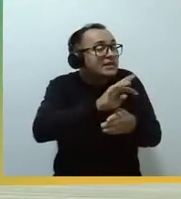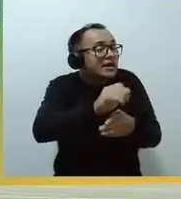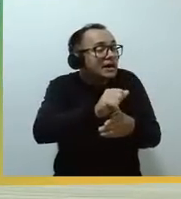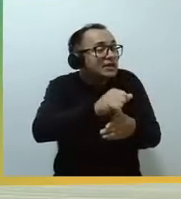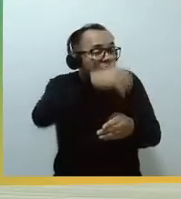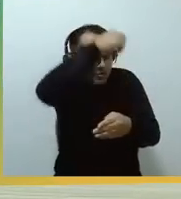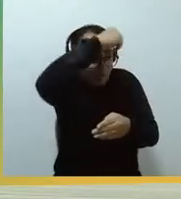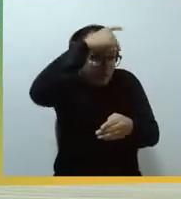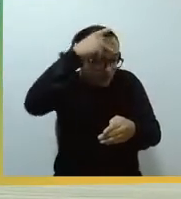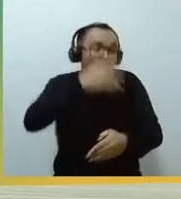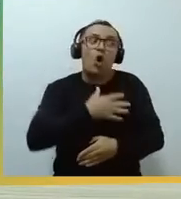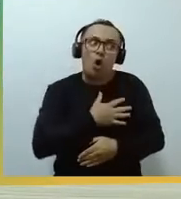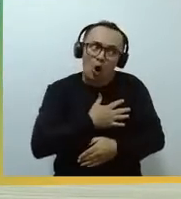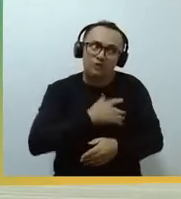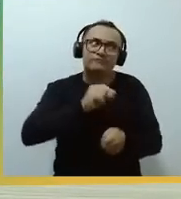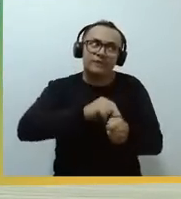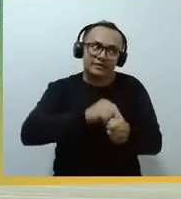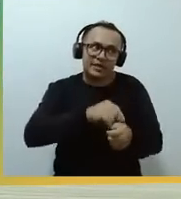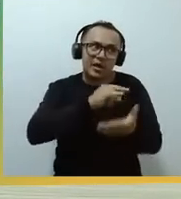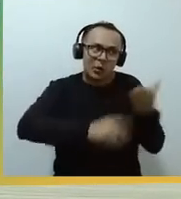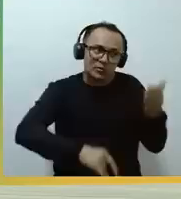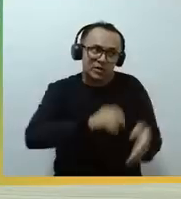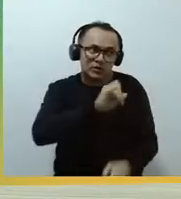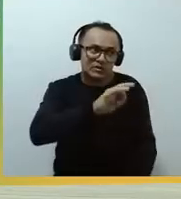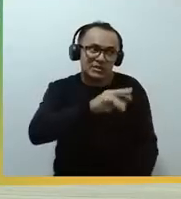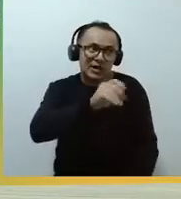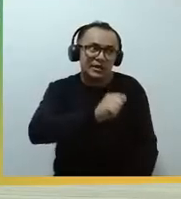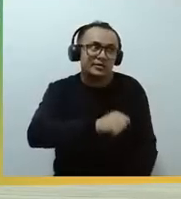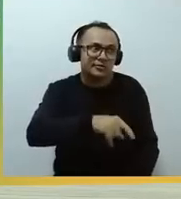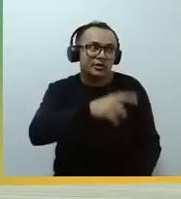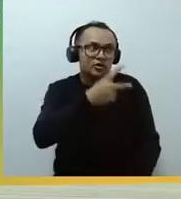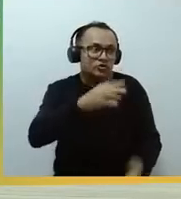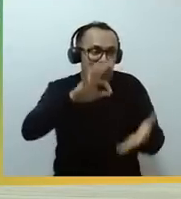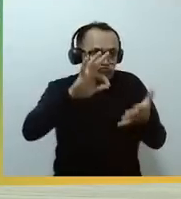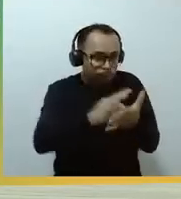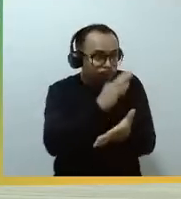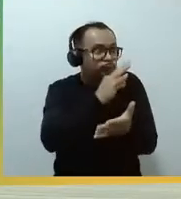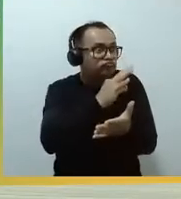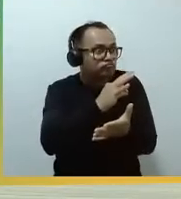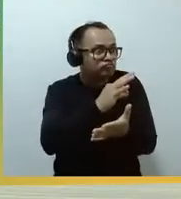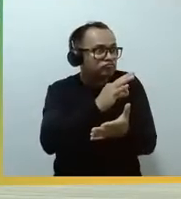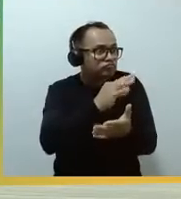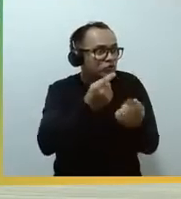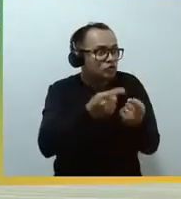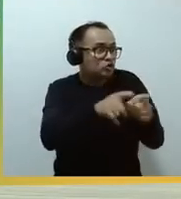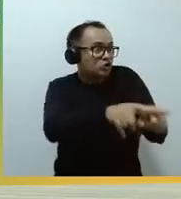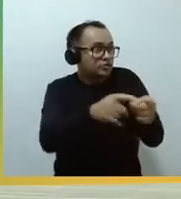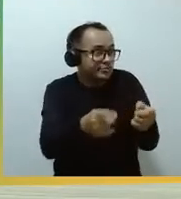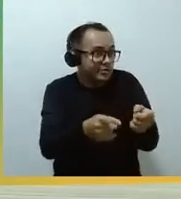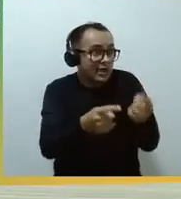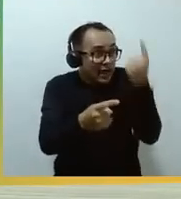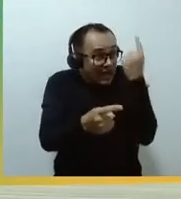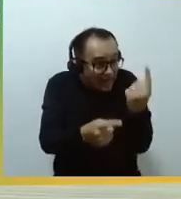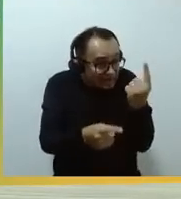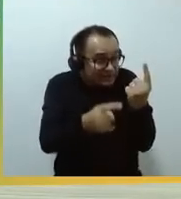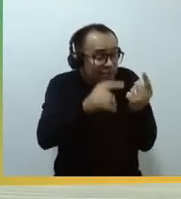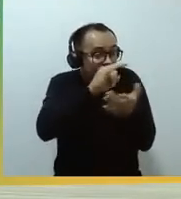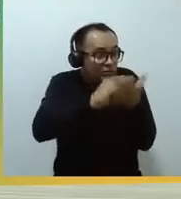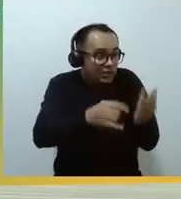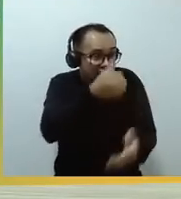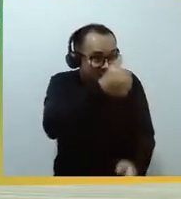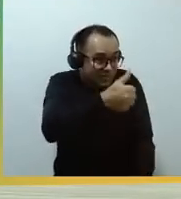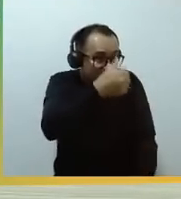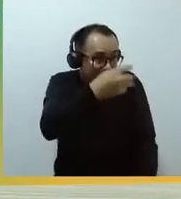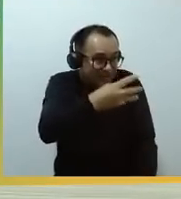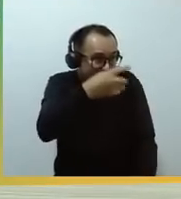Serrana. Tem N contratos. Todos são assinados pelo sócio majoritário. E, único e exclusivamente, esse contrato, 147 de 2002, não